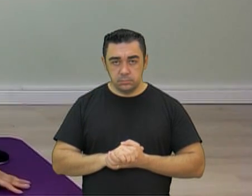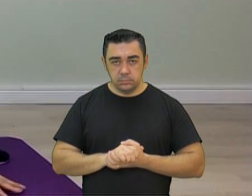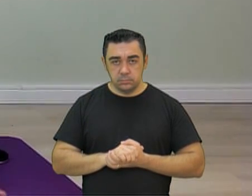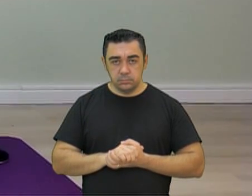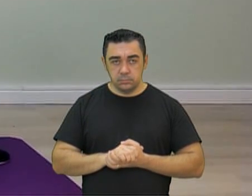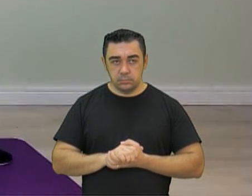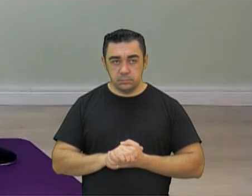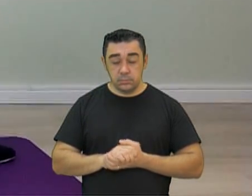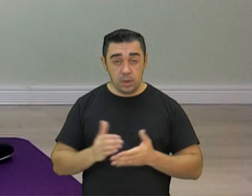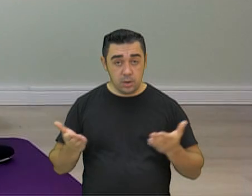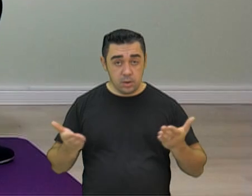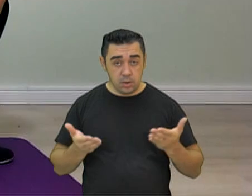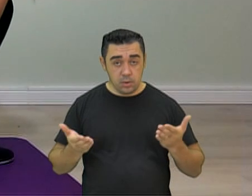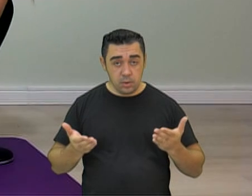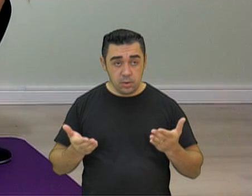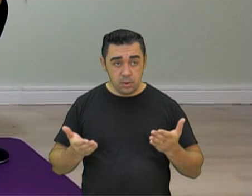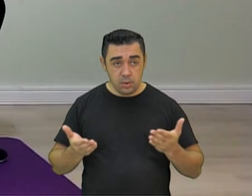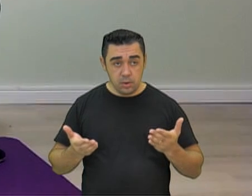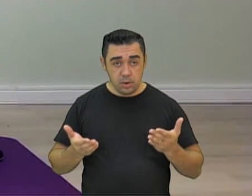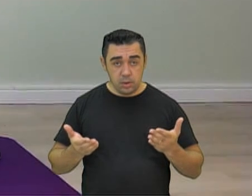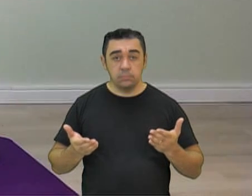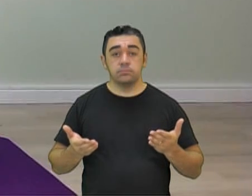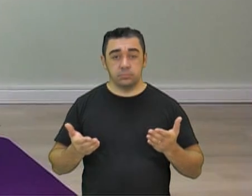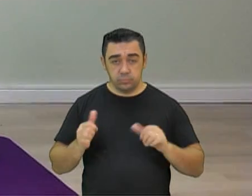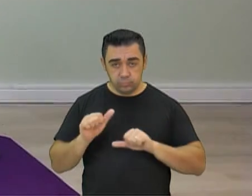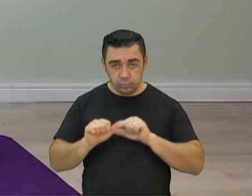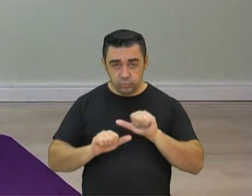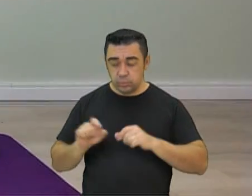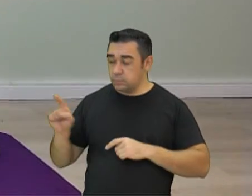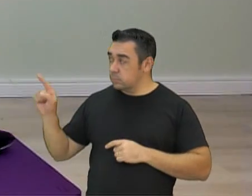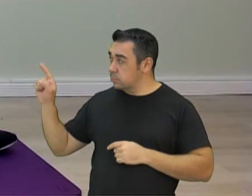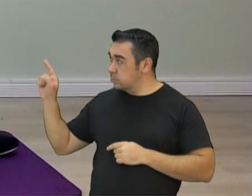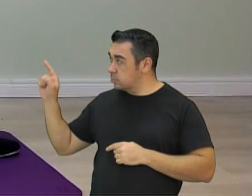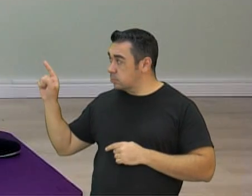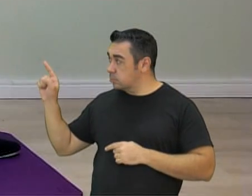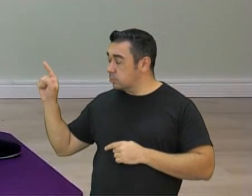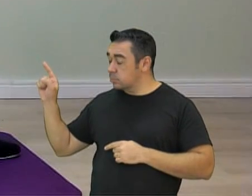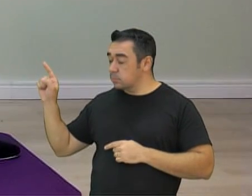Voltou. Agora, descansa seu joelho no chão.